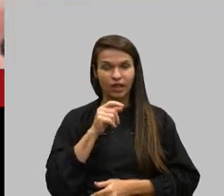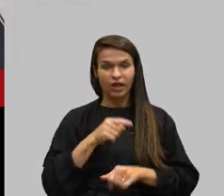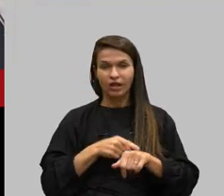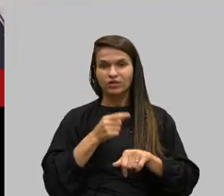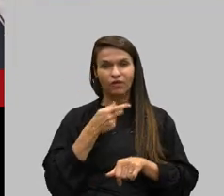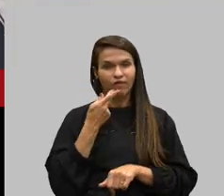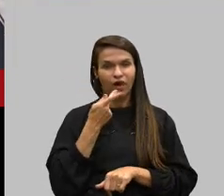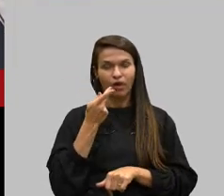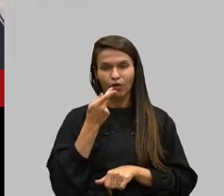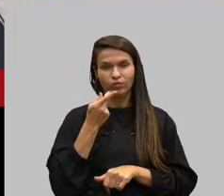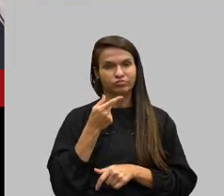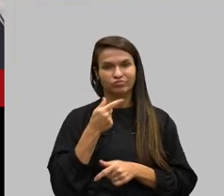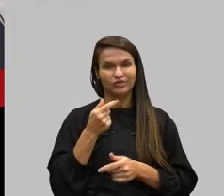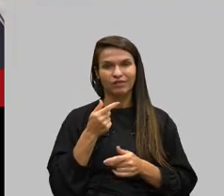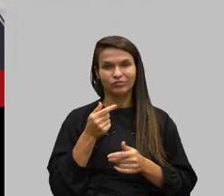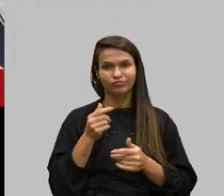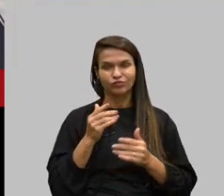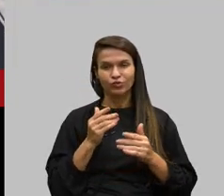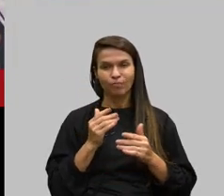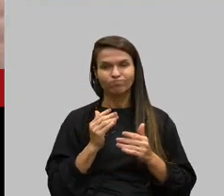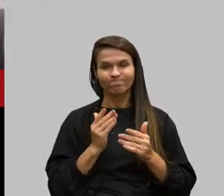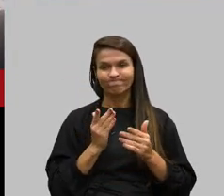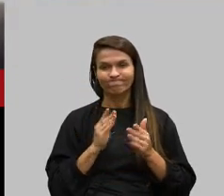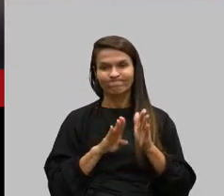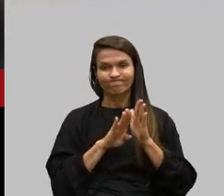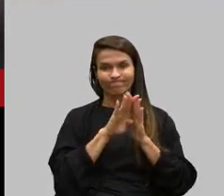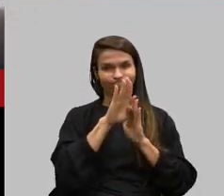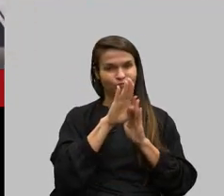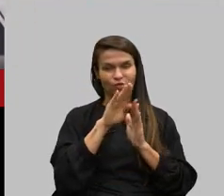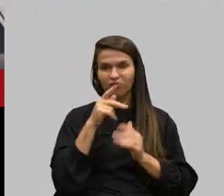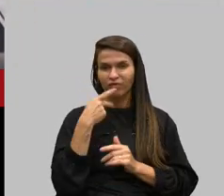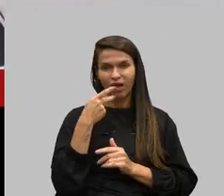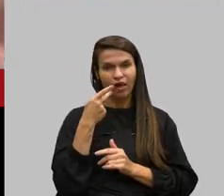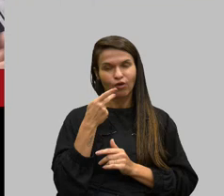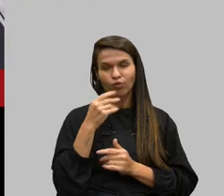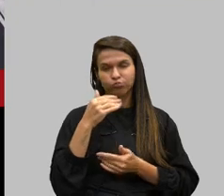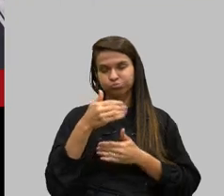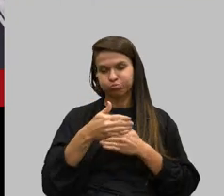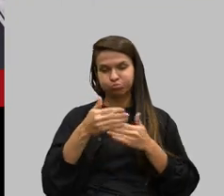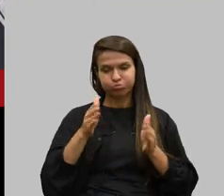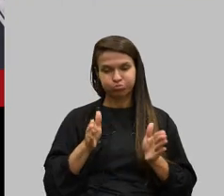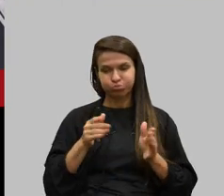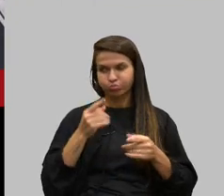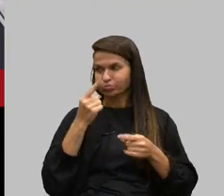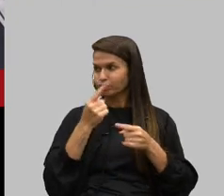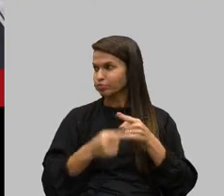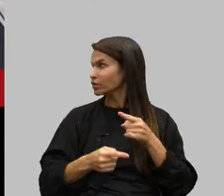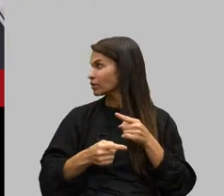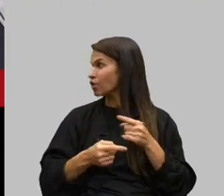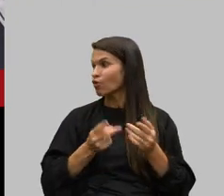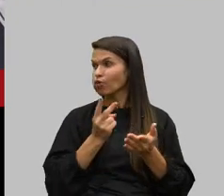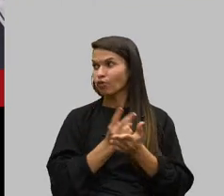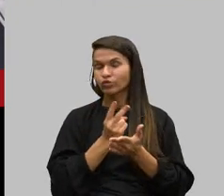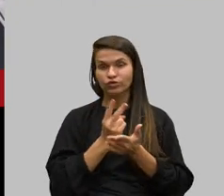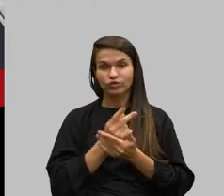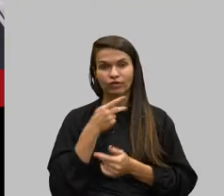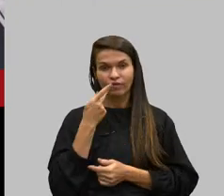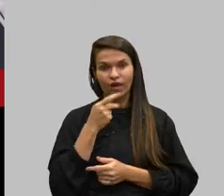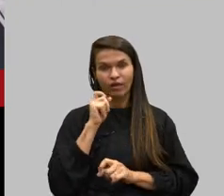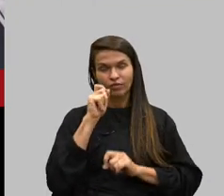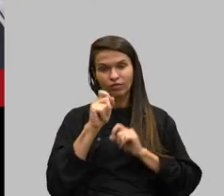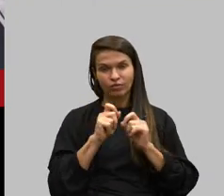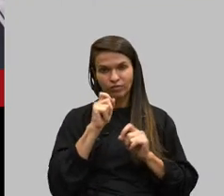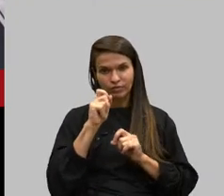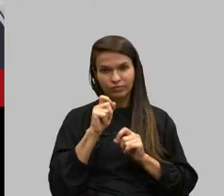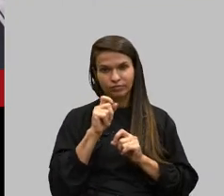caixa estava combalido nessa hora ninguém falou olha o caixa não permite e aqui eu continuo afirmando secretário sob a